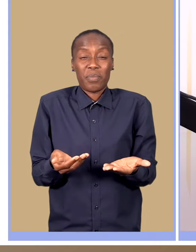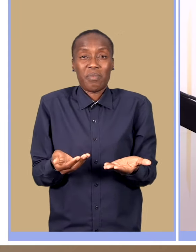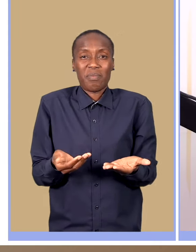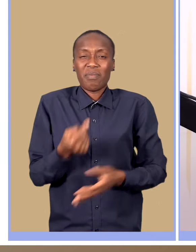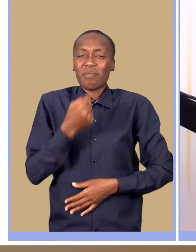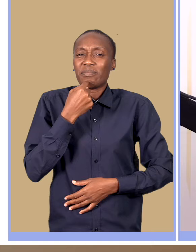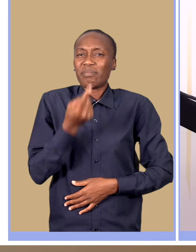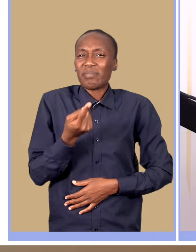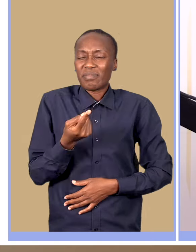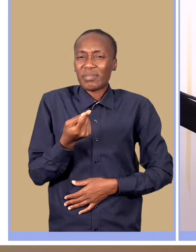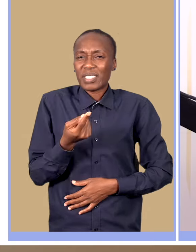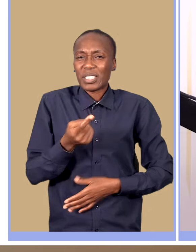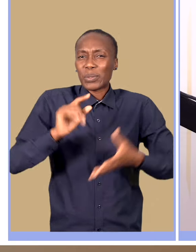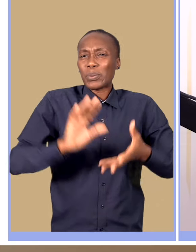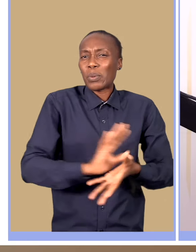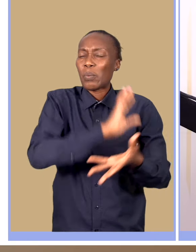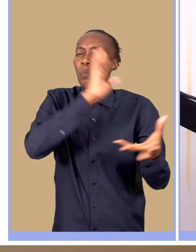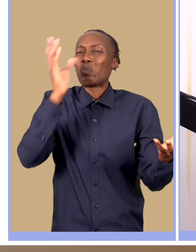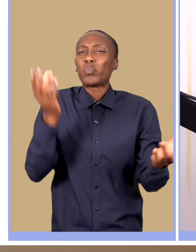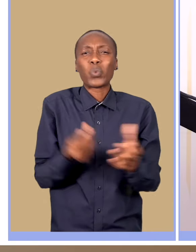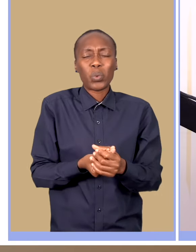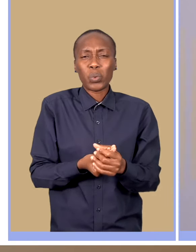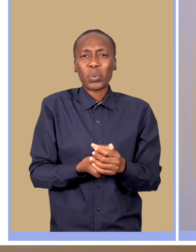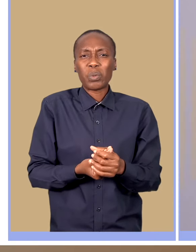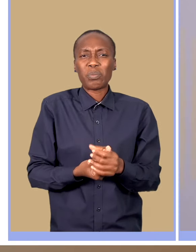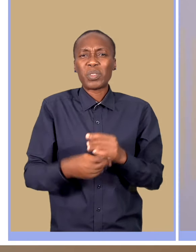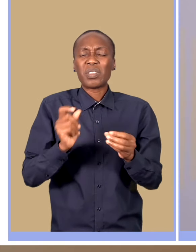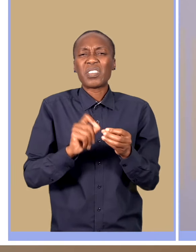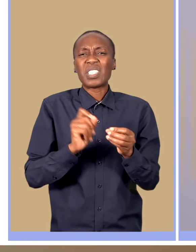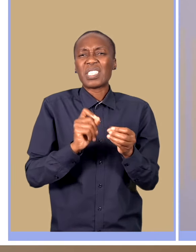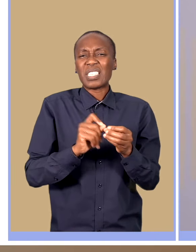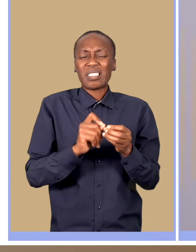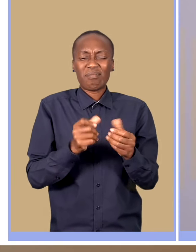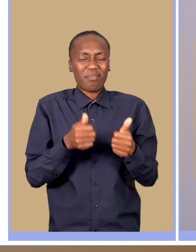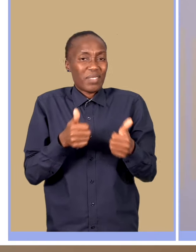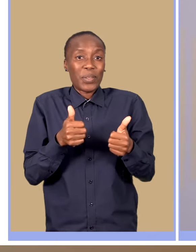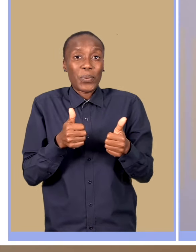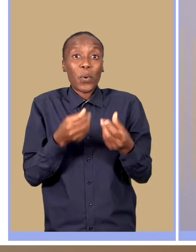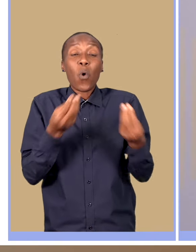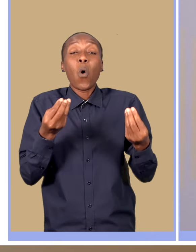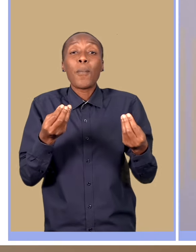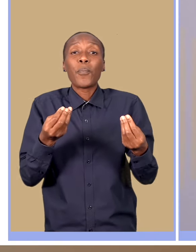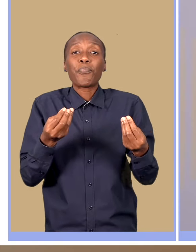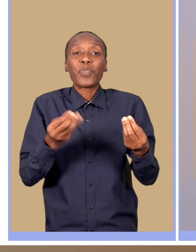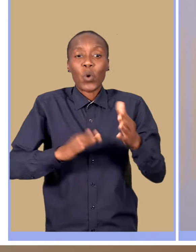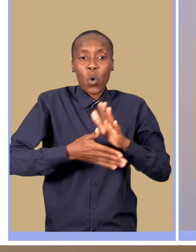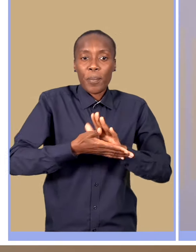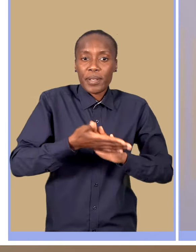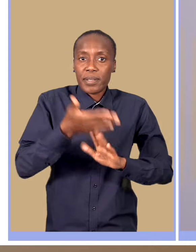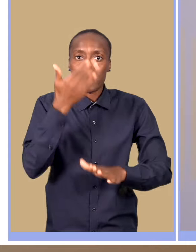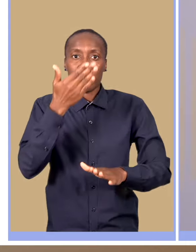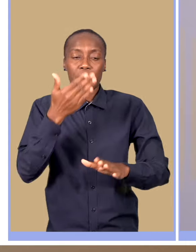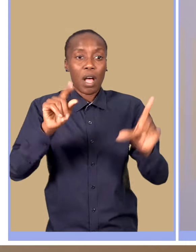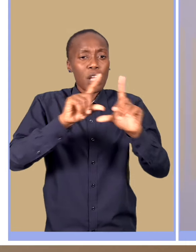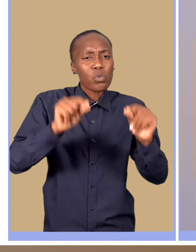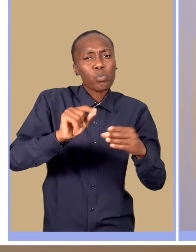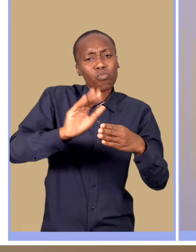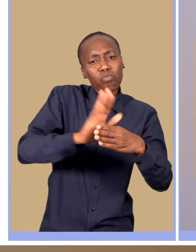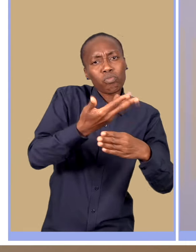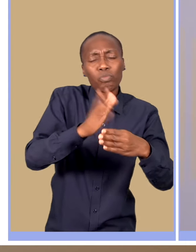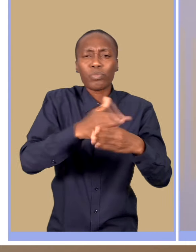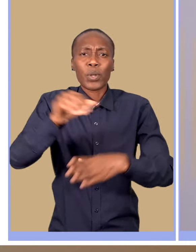parece não ser efetiva, não chega o que é feito para que possamos também entrar e saber como melhorar aquilo que é feito,